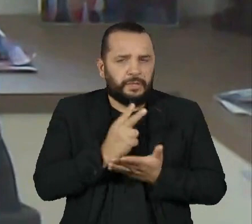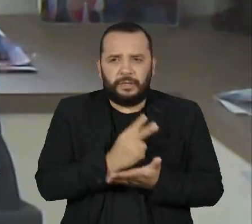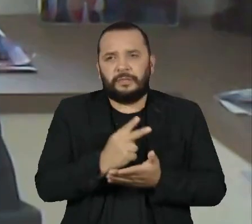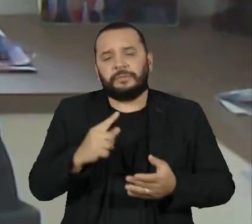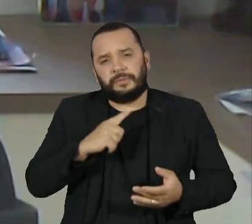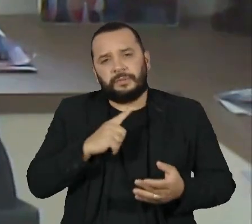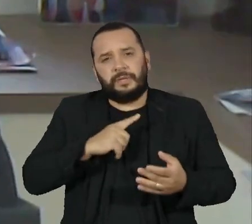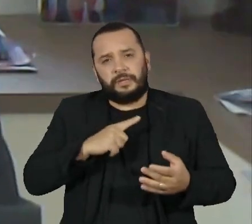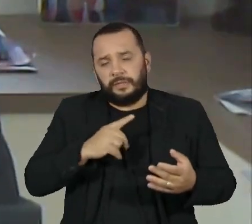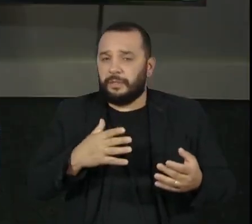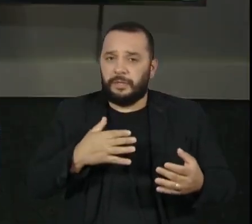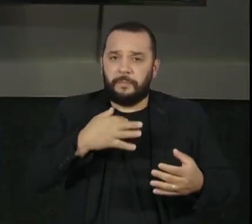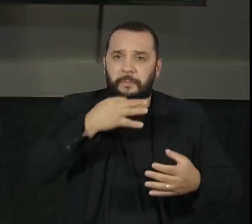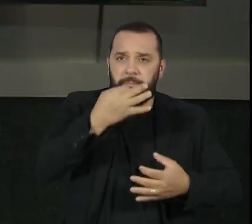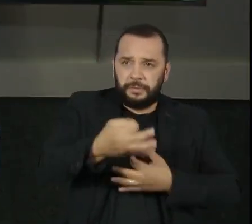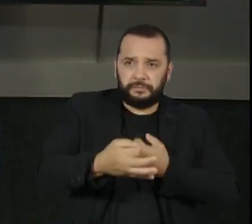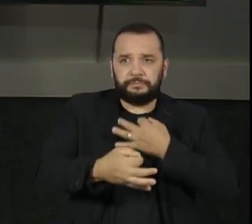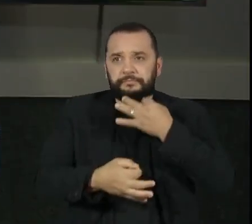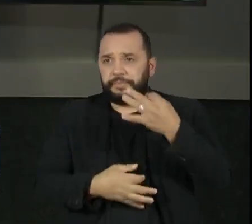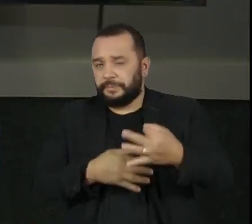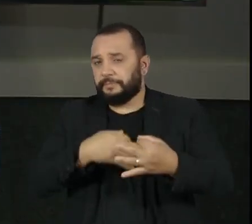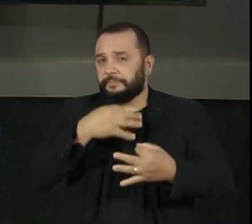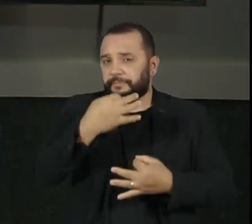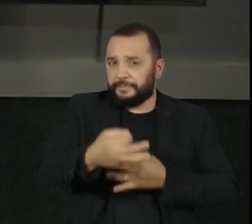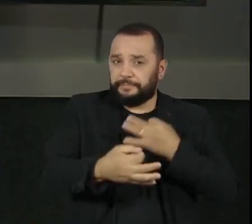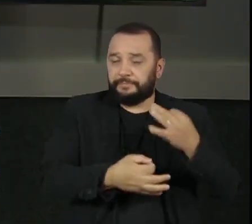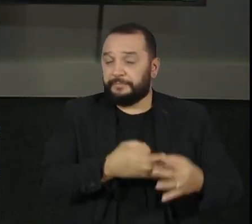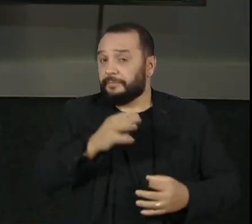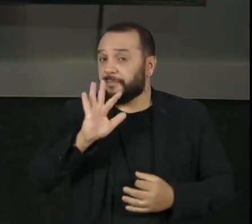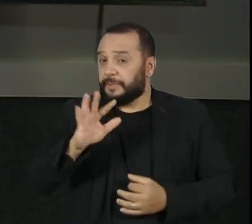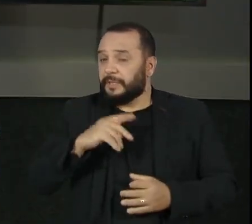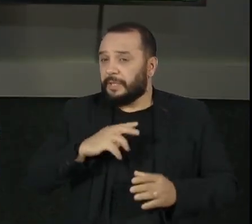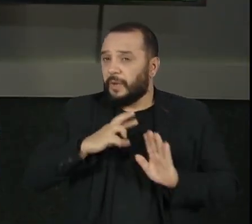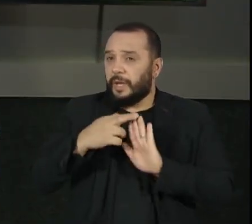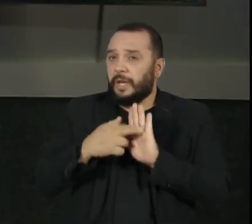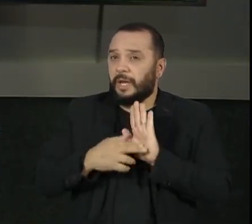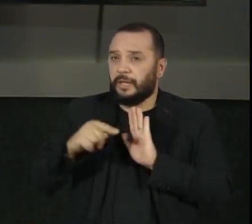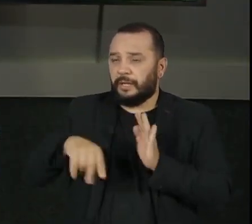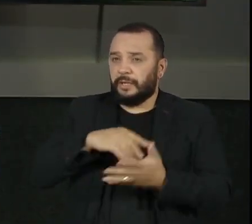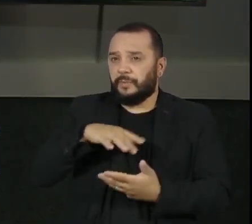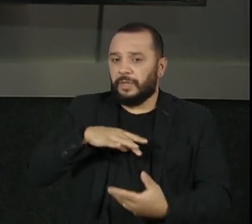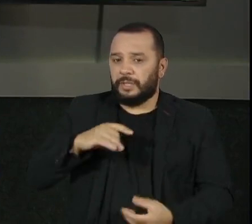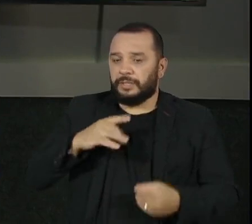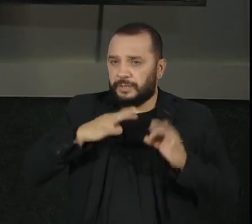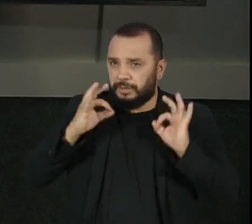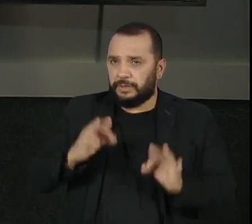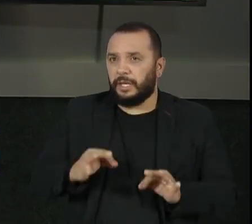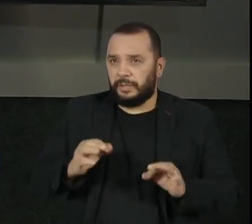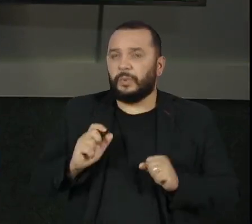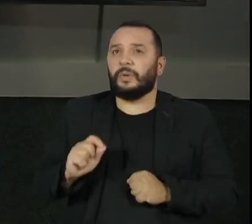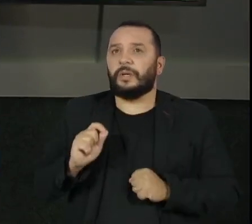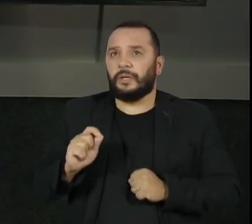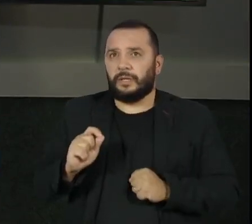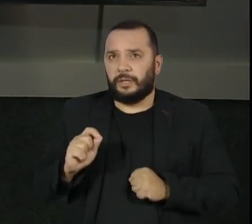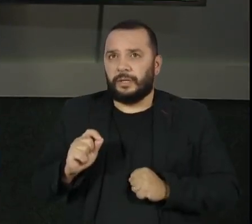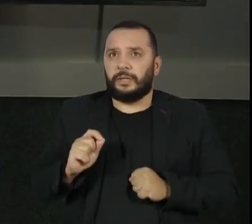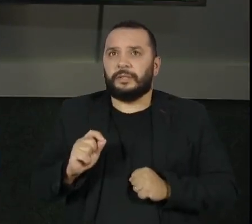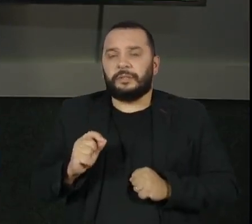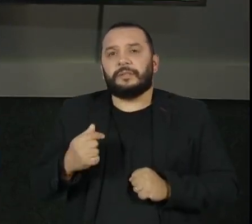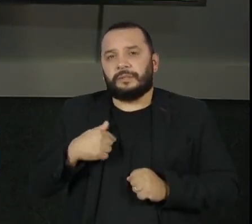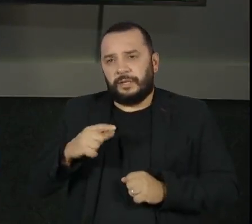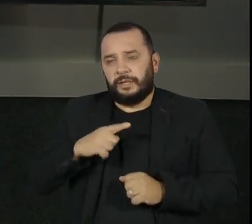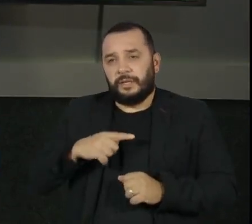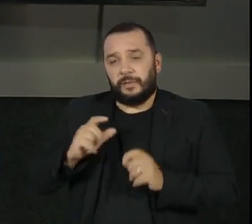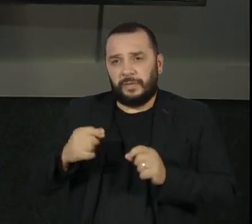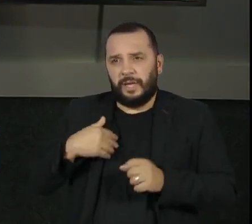ser controvertidos. Então, o melhor regime que as democracias consolidadas adotam é o regime chamado